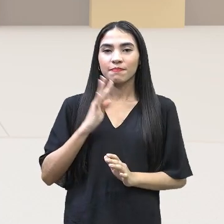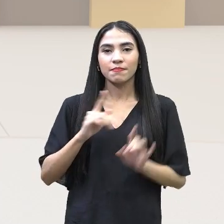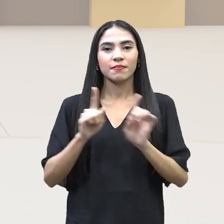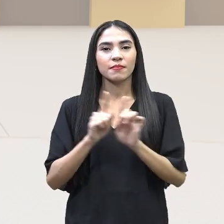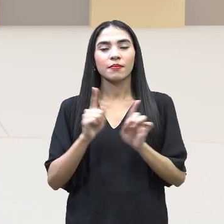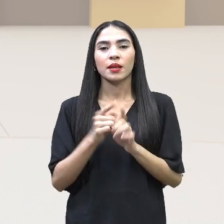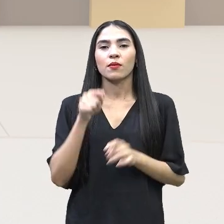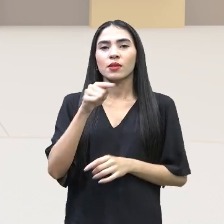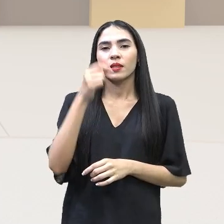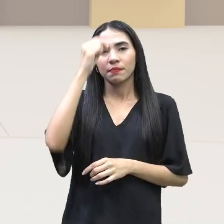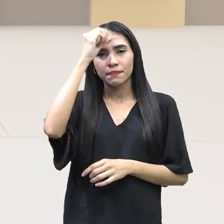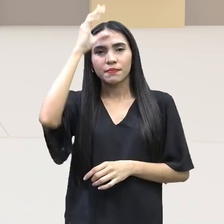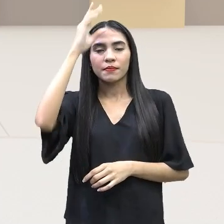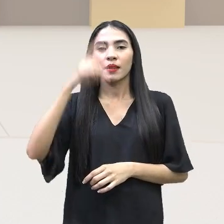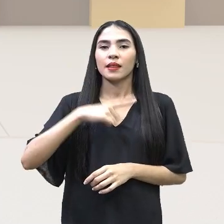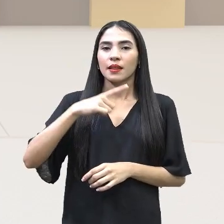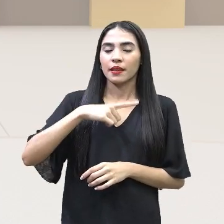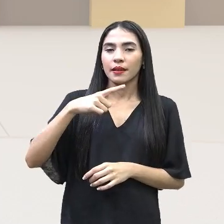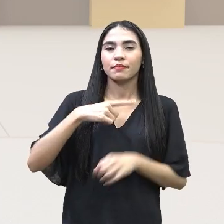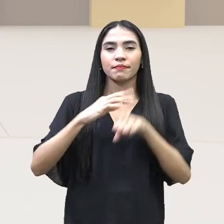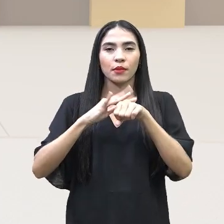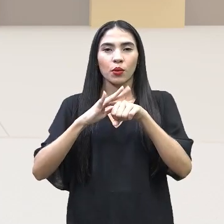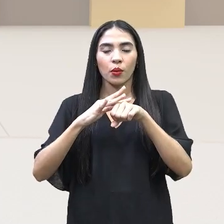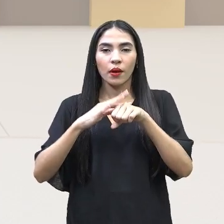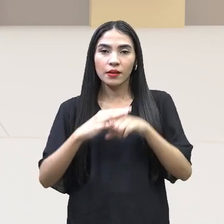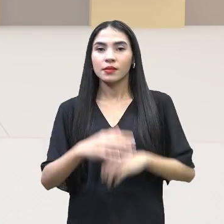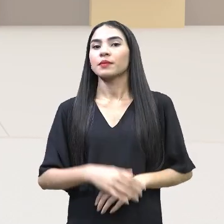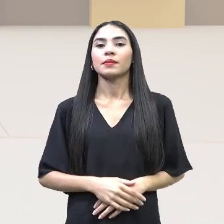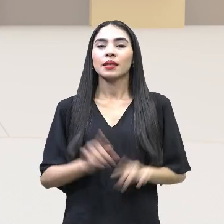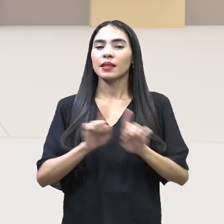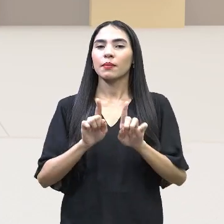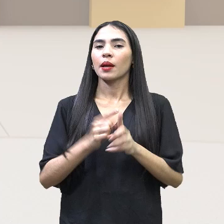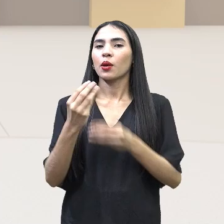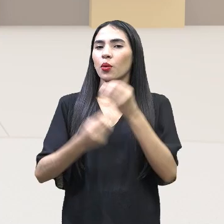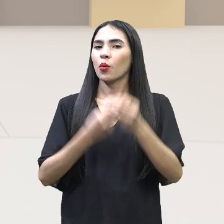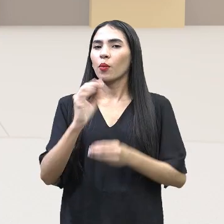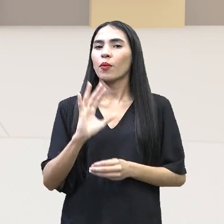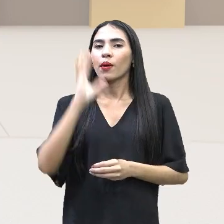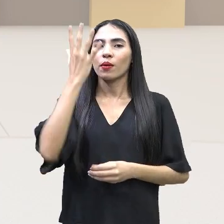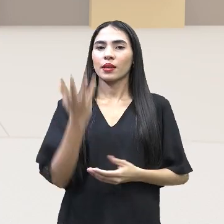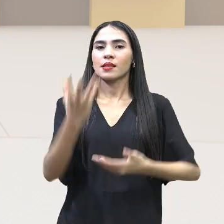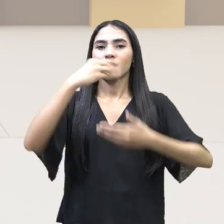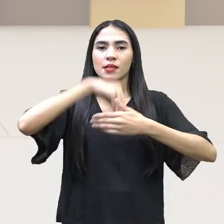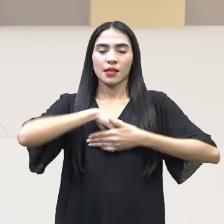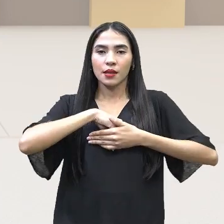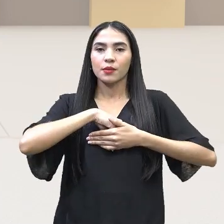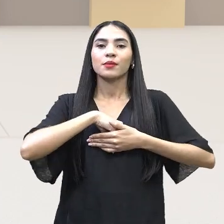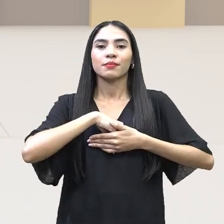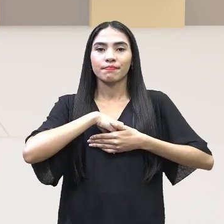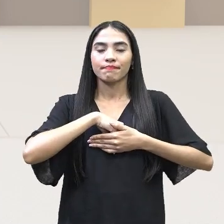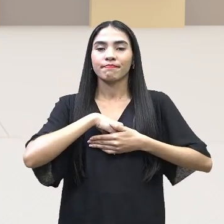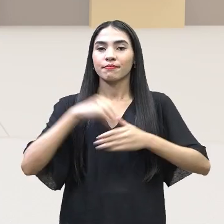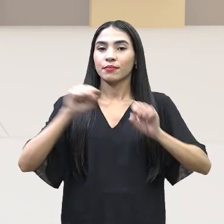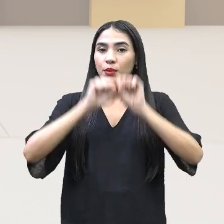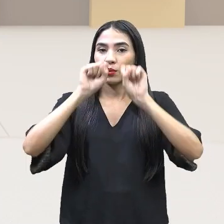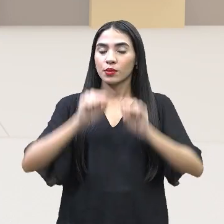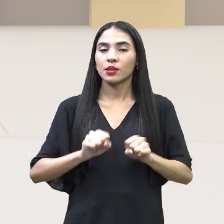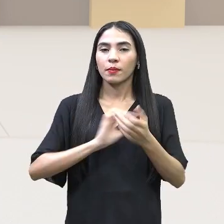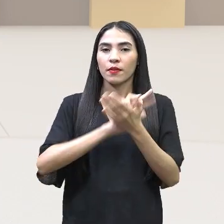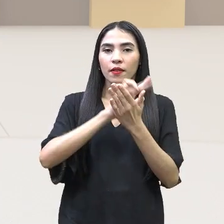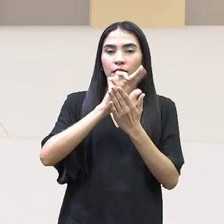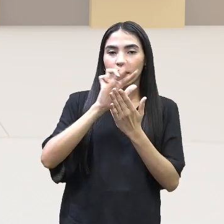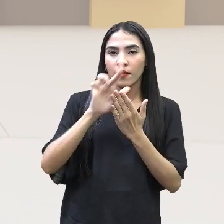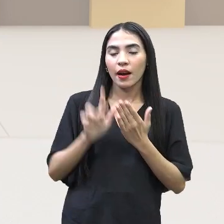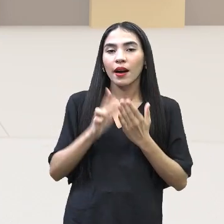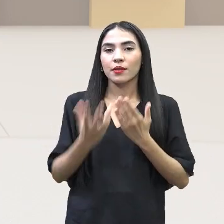ter entendimento, né, das doenças e a atuação dessas doenças no nosso corpo, nos sistemas que